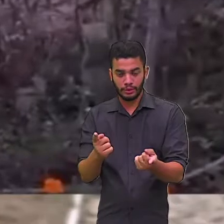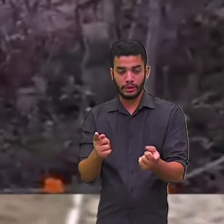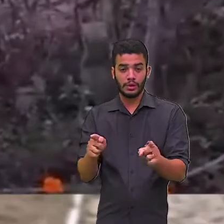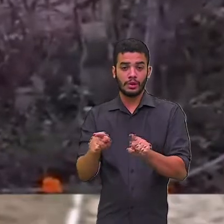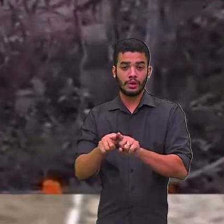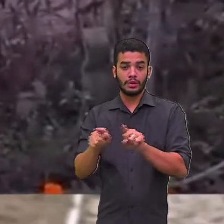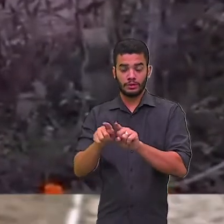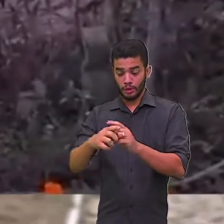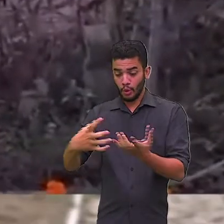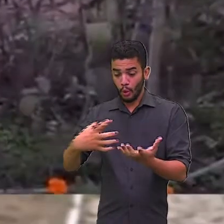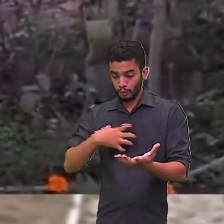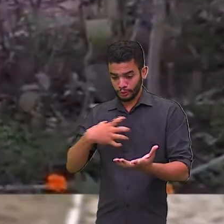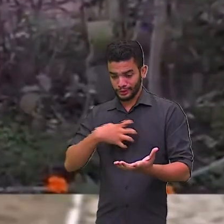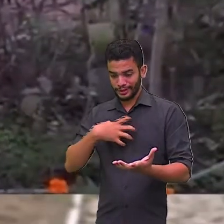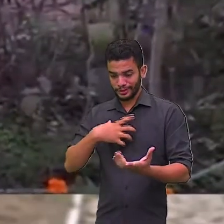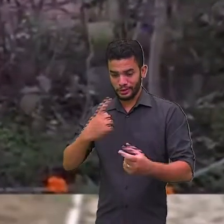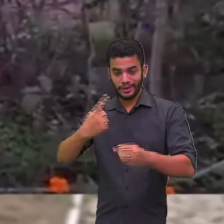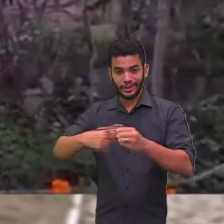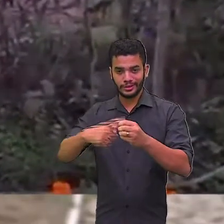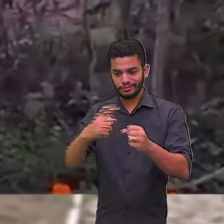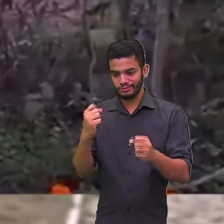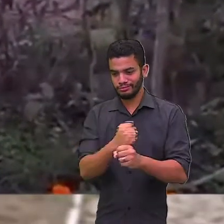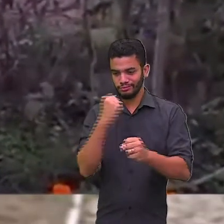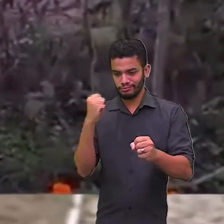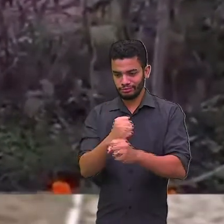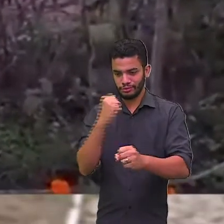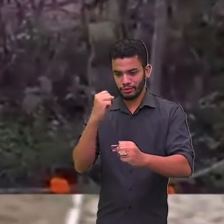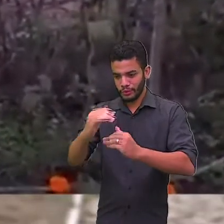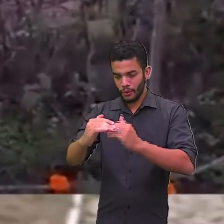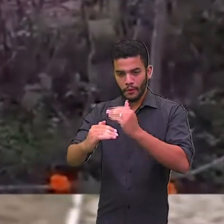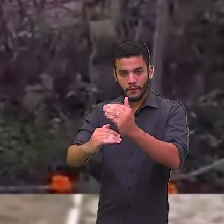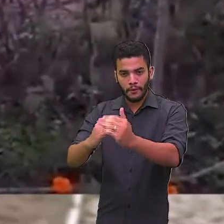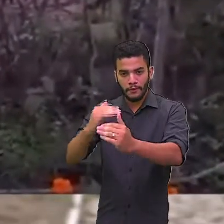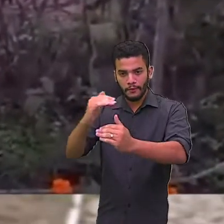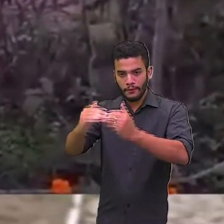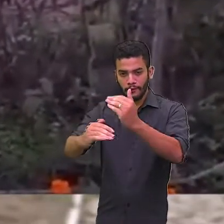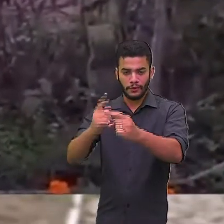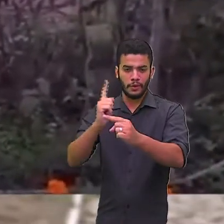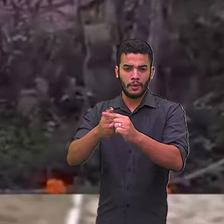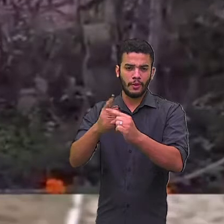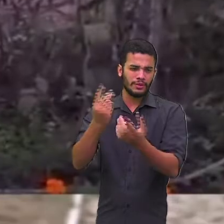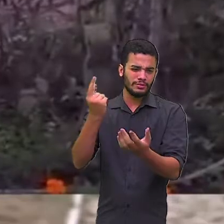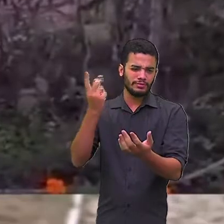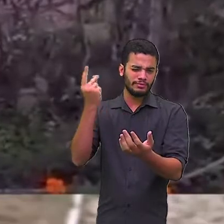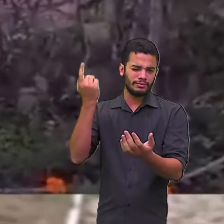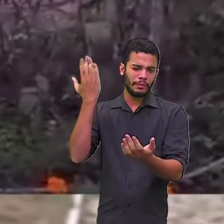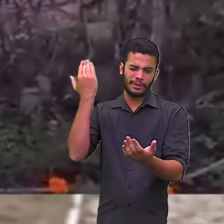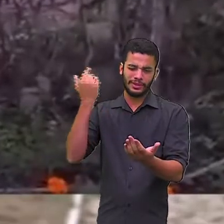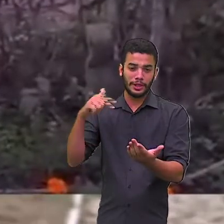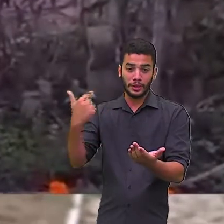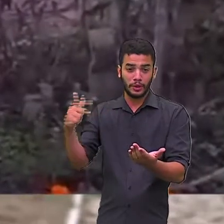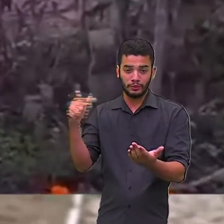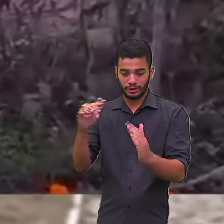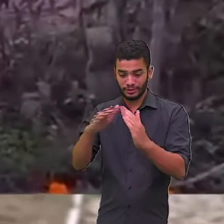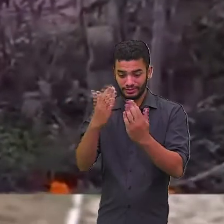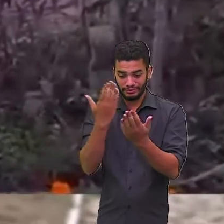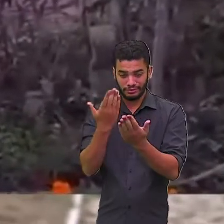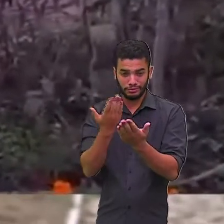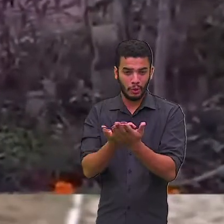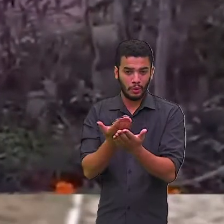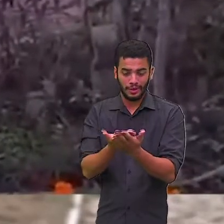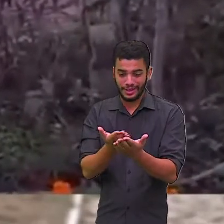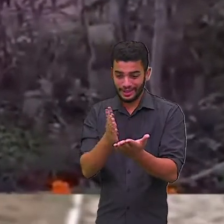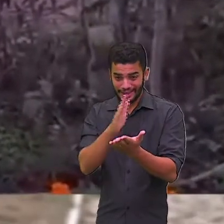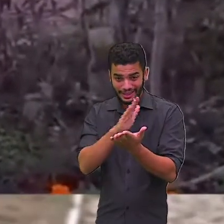foi criado nele, e primeiro esse Bernardo não tinha nada, não tinha escola, não tinha nada. E hoje